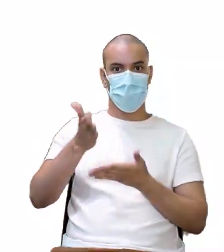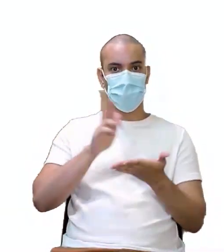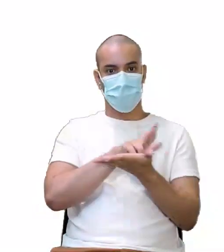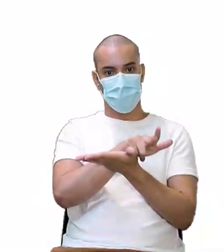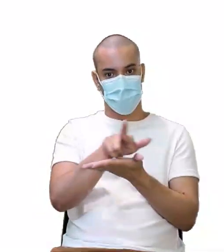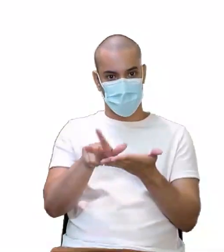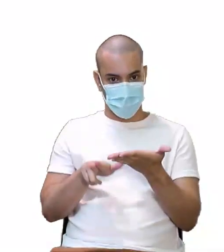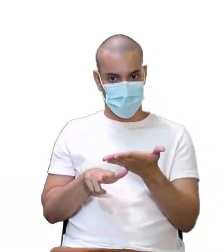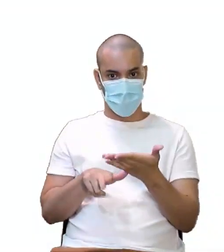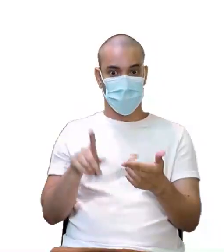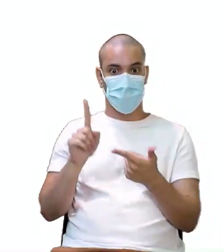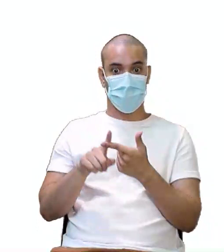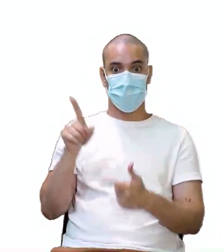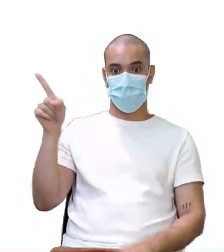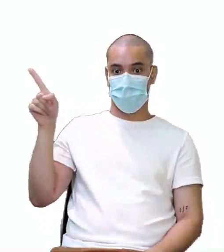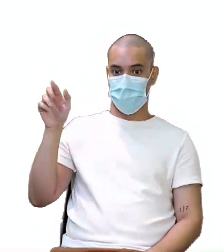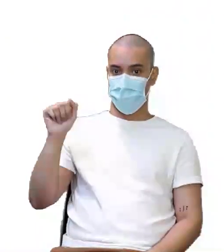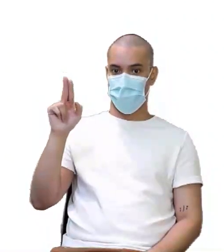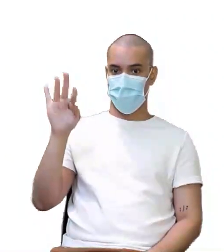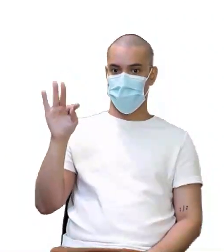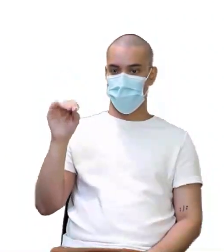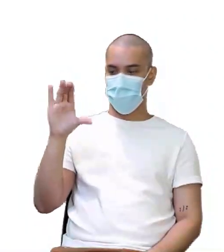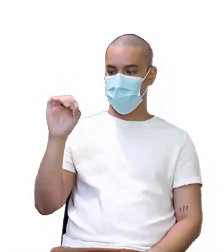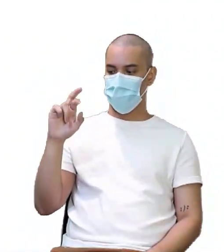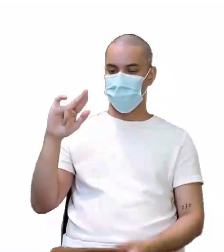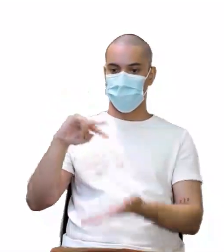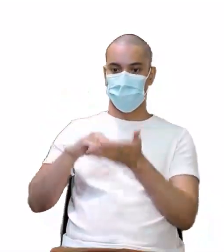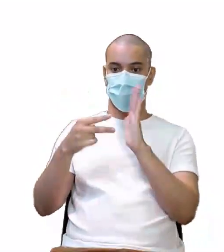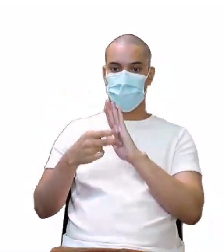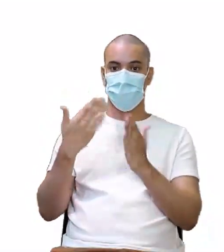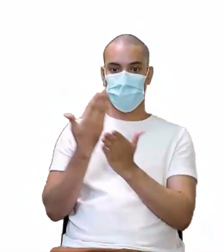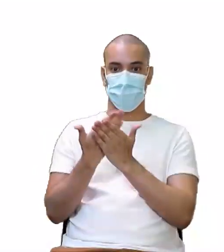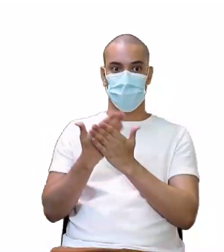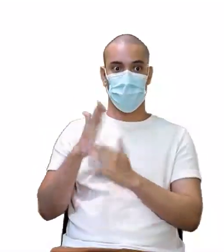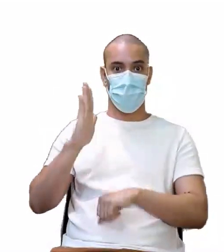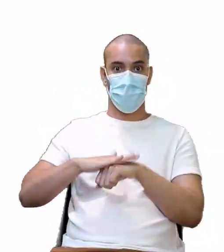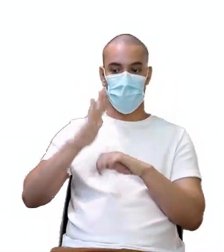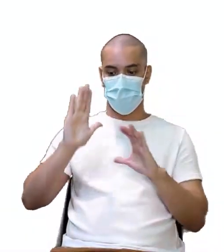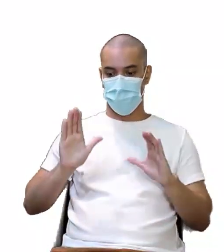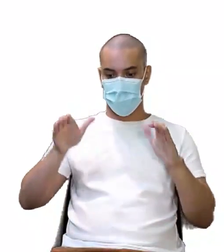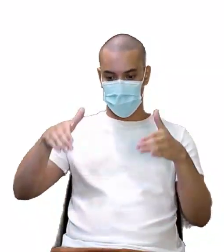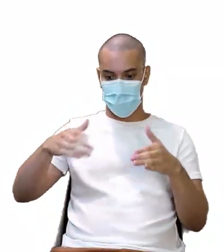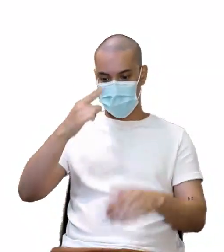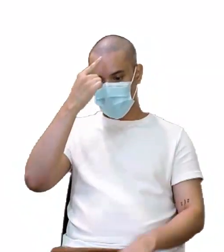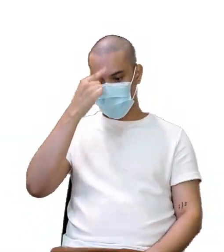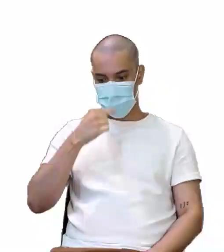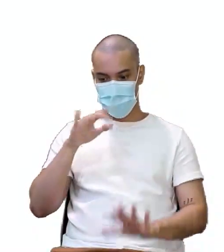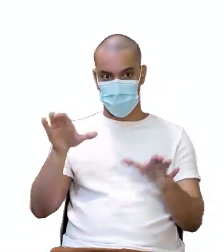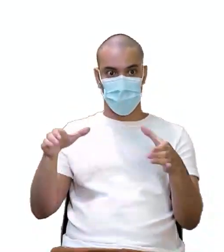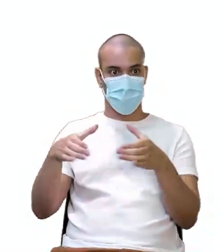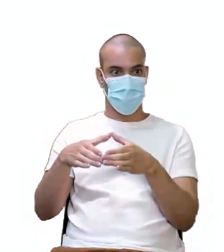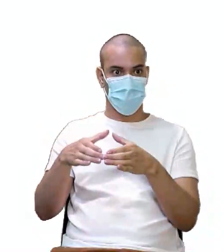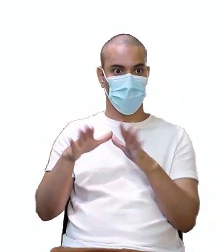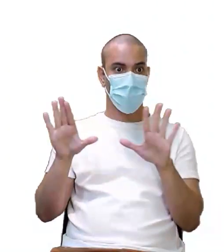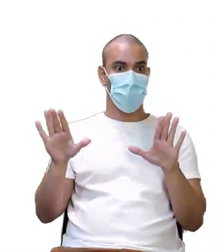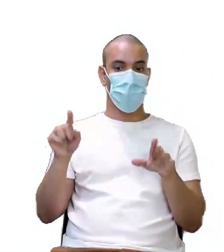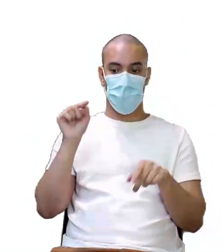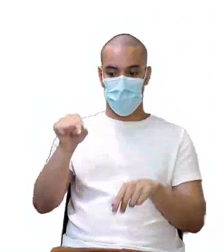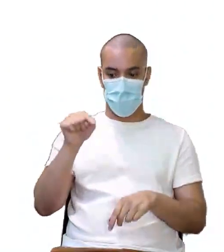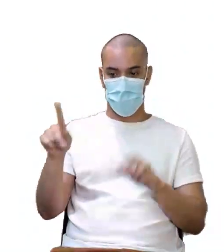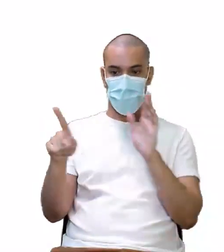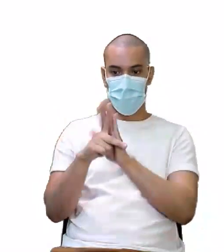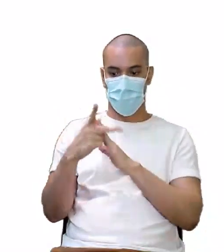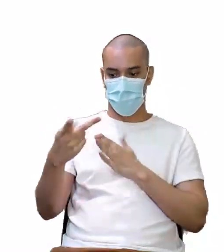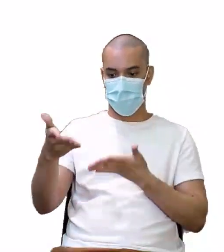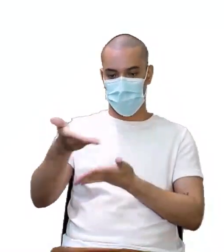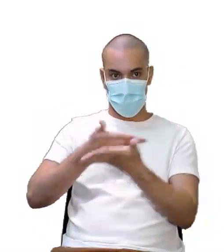Na autoecologia, a gente já tem um estudo mais específico de uma determinada espécie, de um determinado grupo de ser vivo,